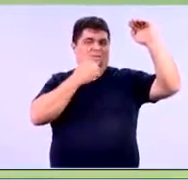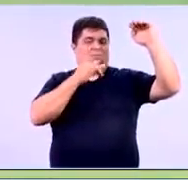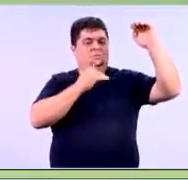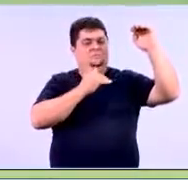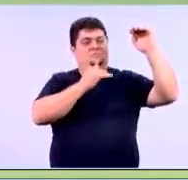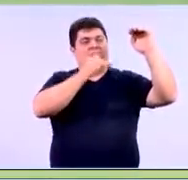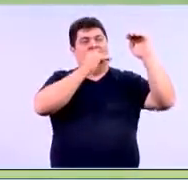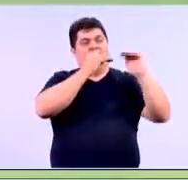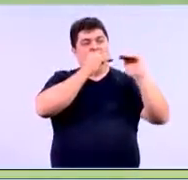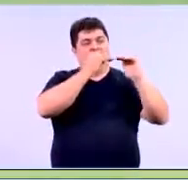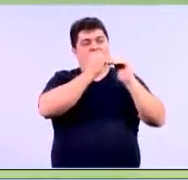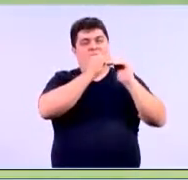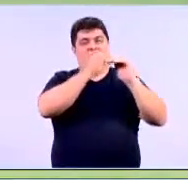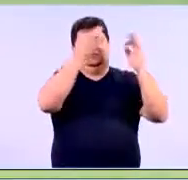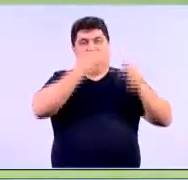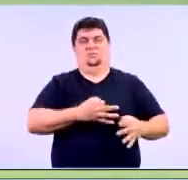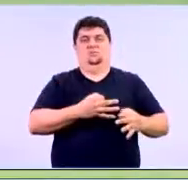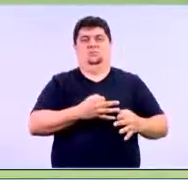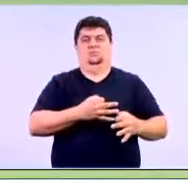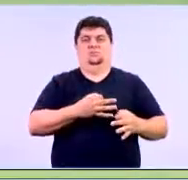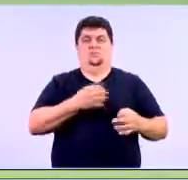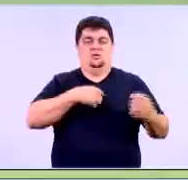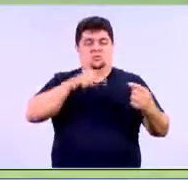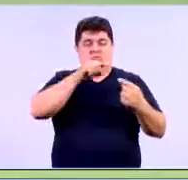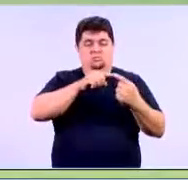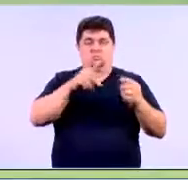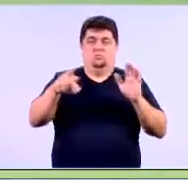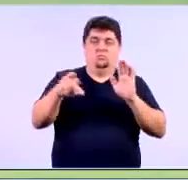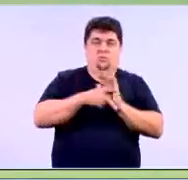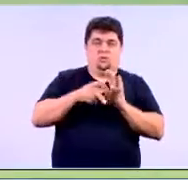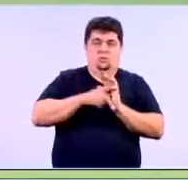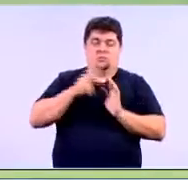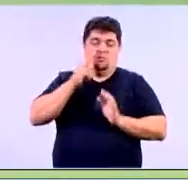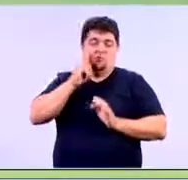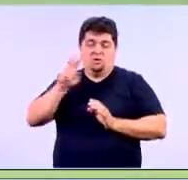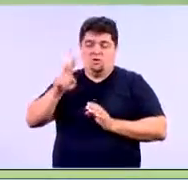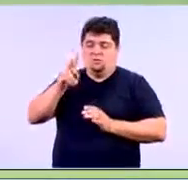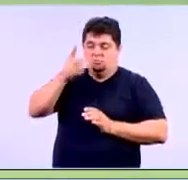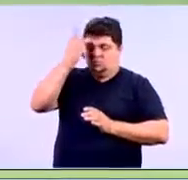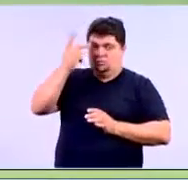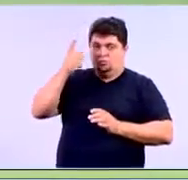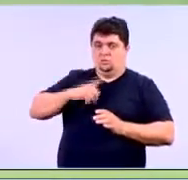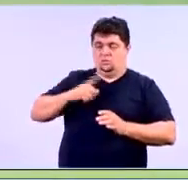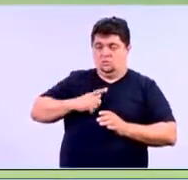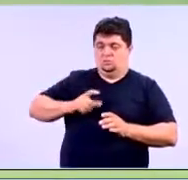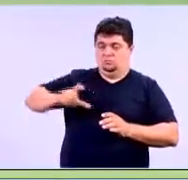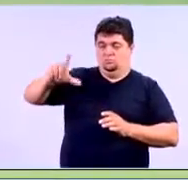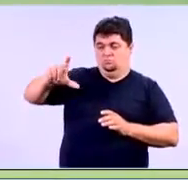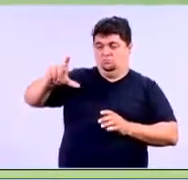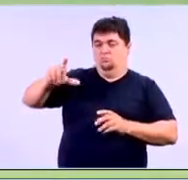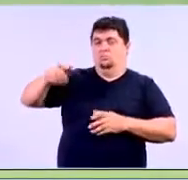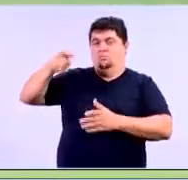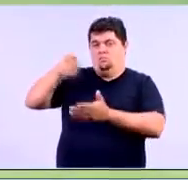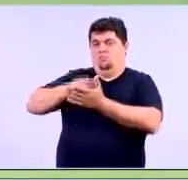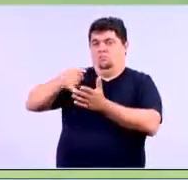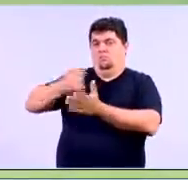conferir efetivamente a esses objetivos, identificar respeitados os direitos individuais nos termos da